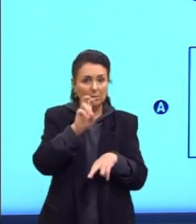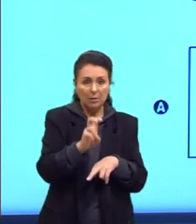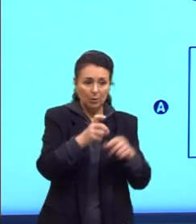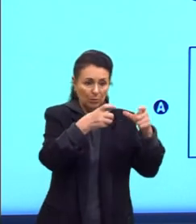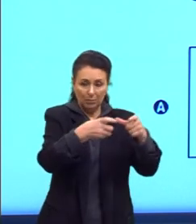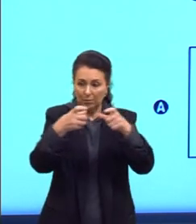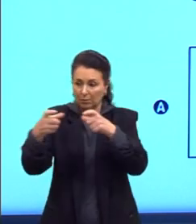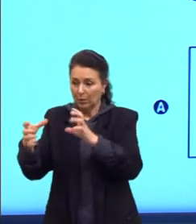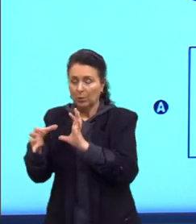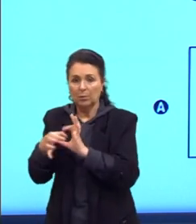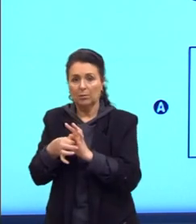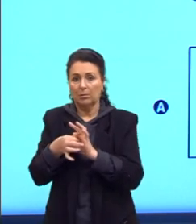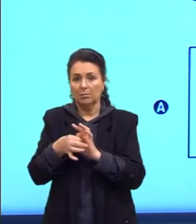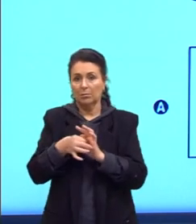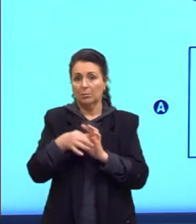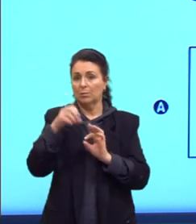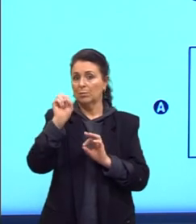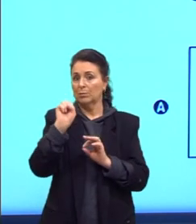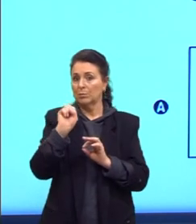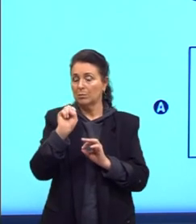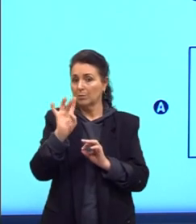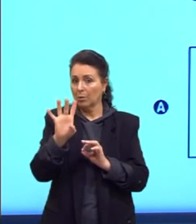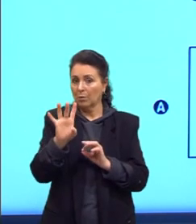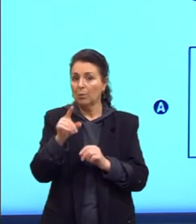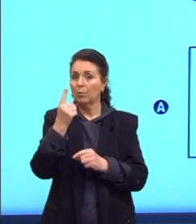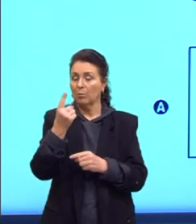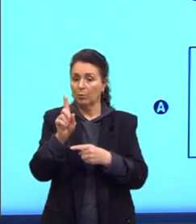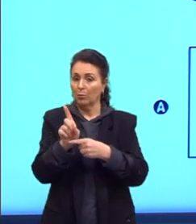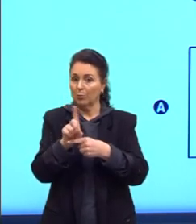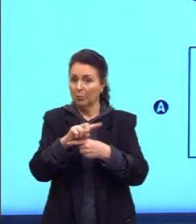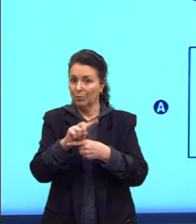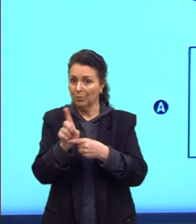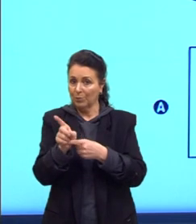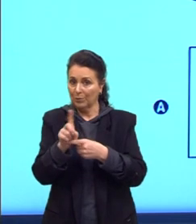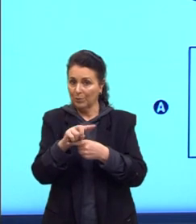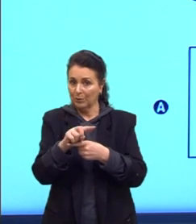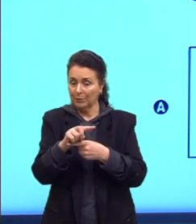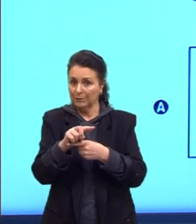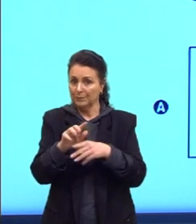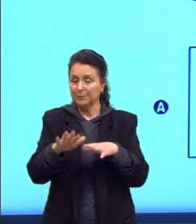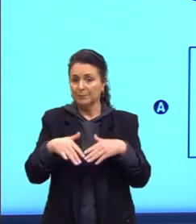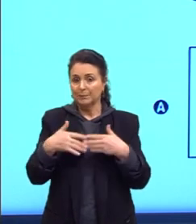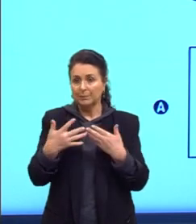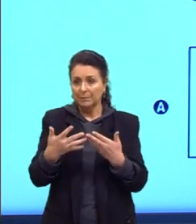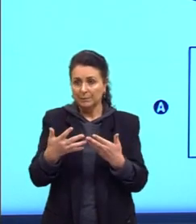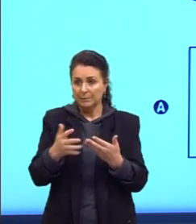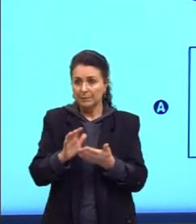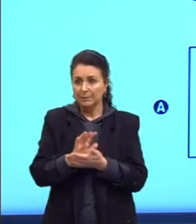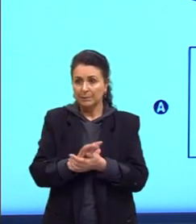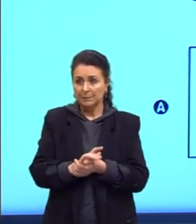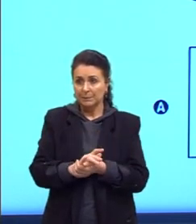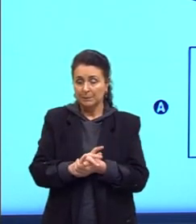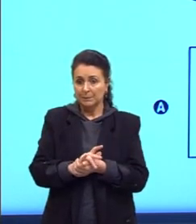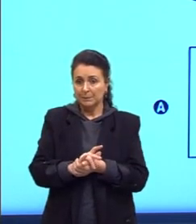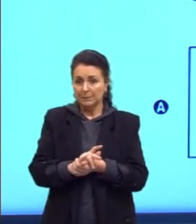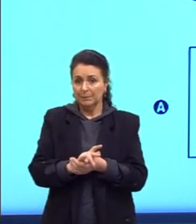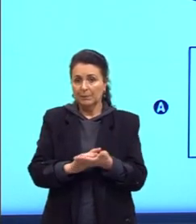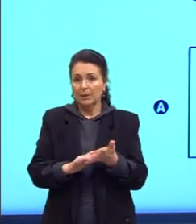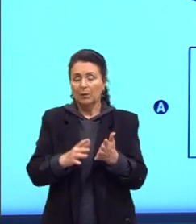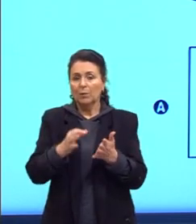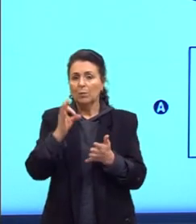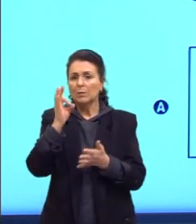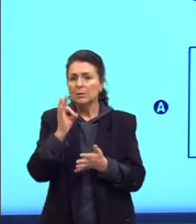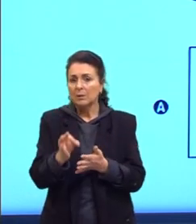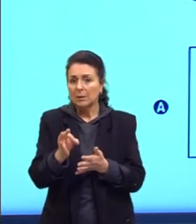equipamentos conectar e é somente ou cronômetro certo então opção